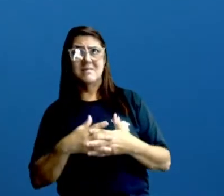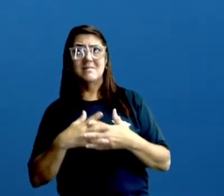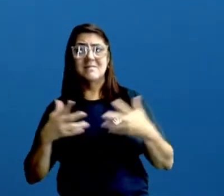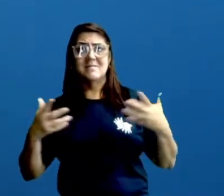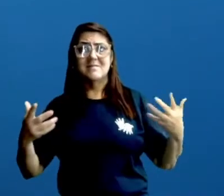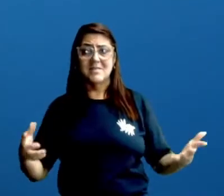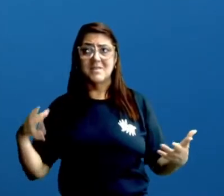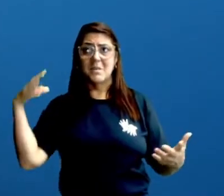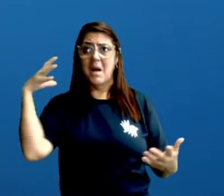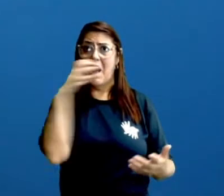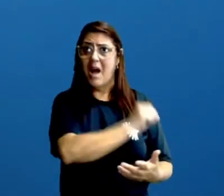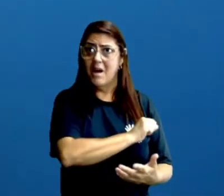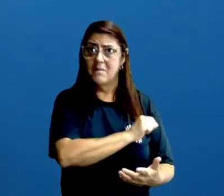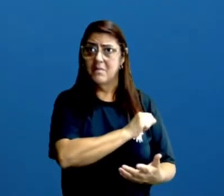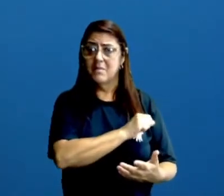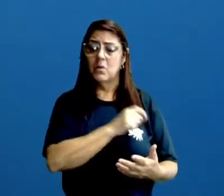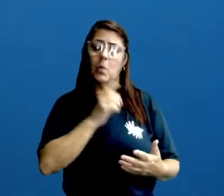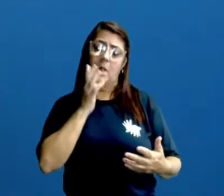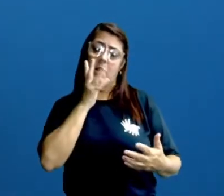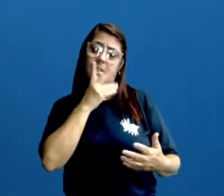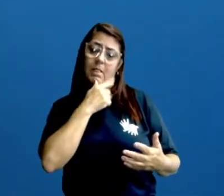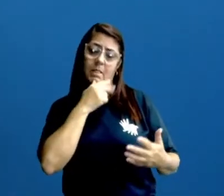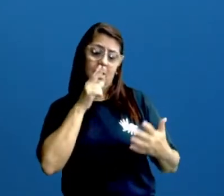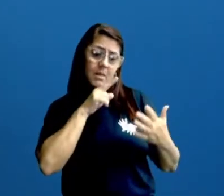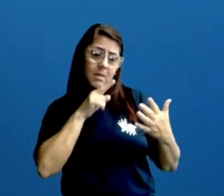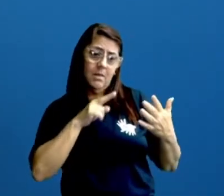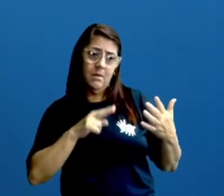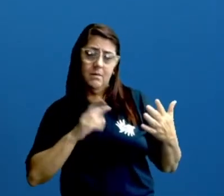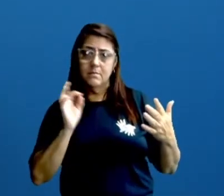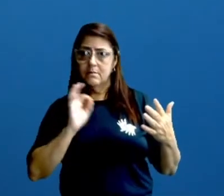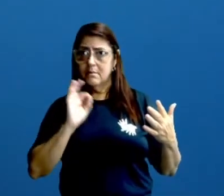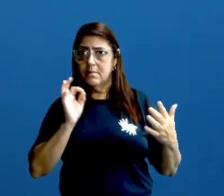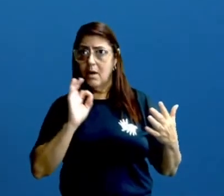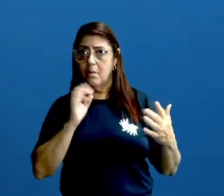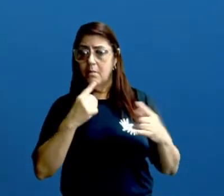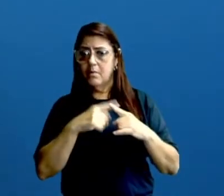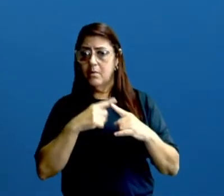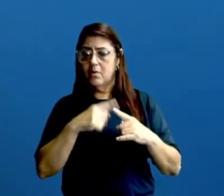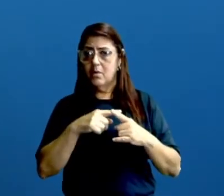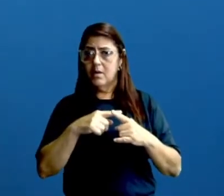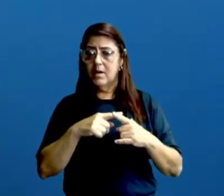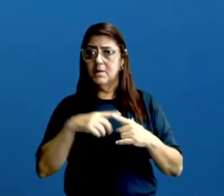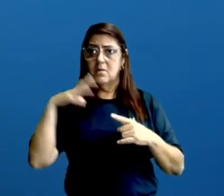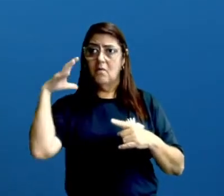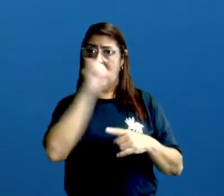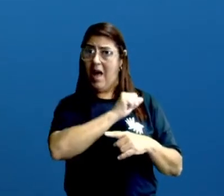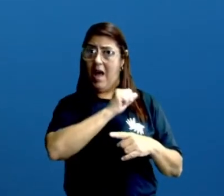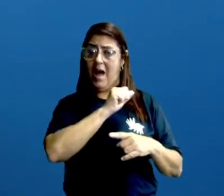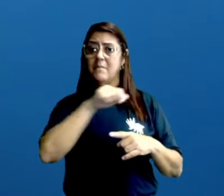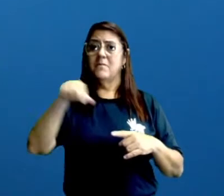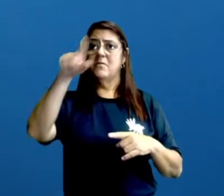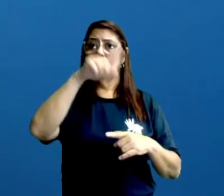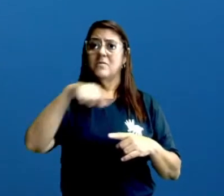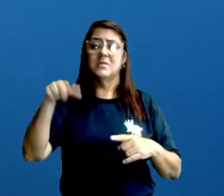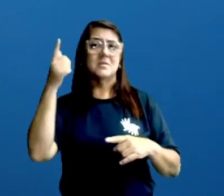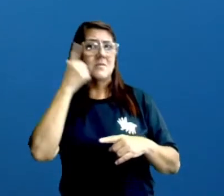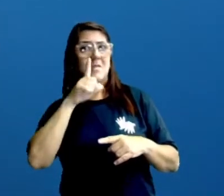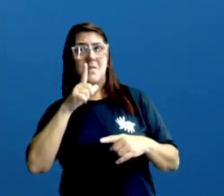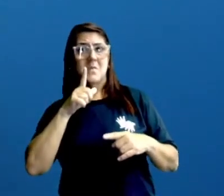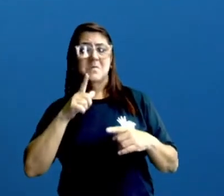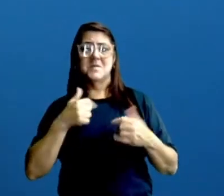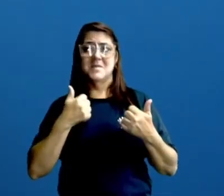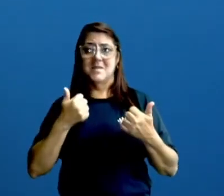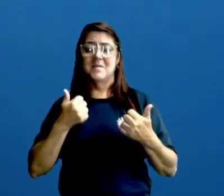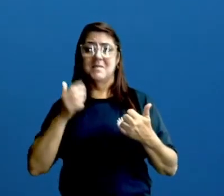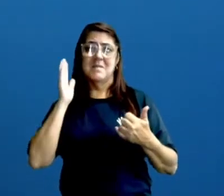tem que falar bem rápido. Tia, por que você não está falando bem rápido? Porque se eu falar bem rápido, vocês não vão entender aí, vocês não vão conseguir acompanhar.